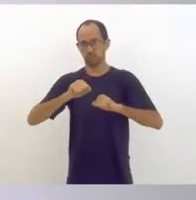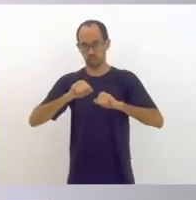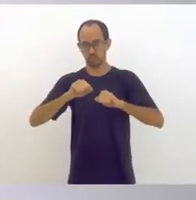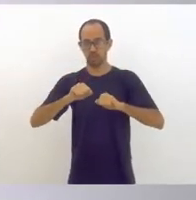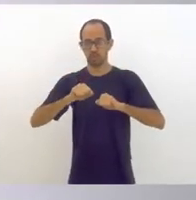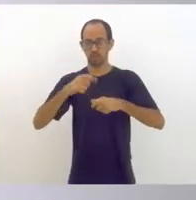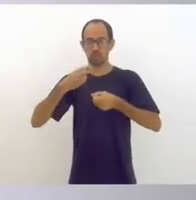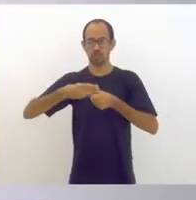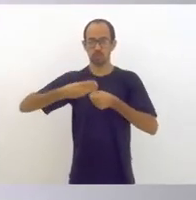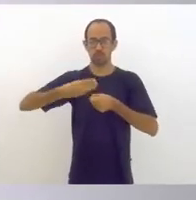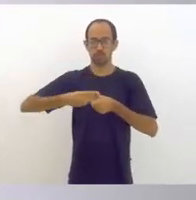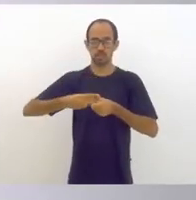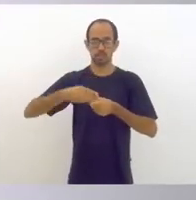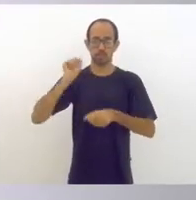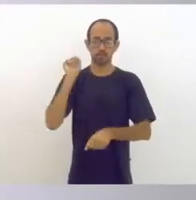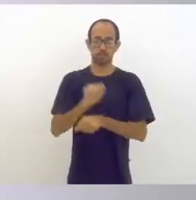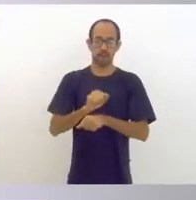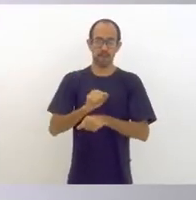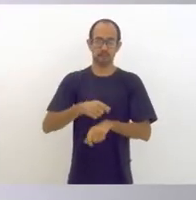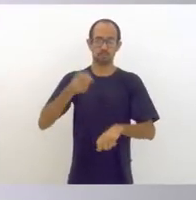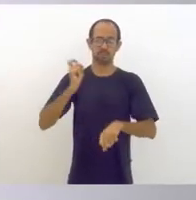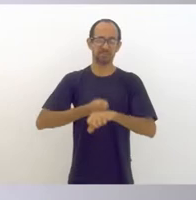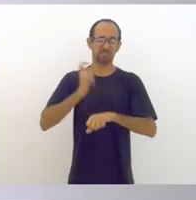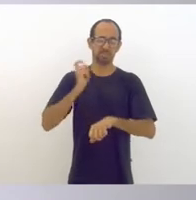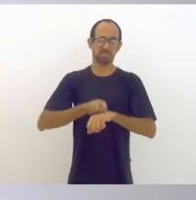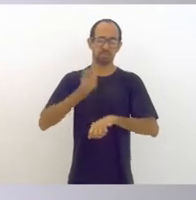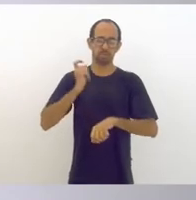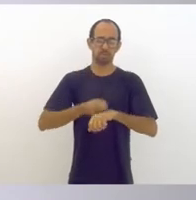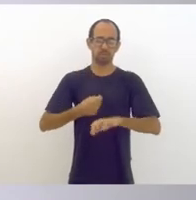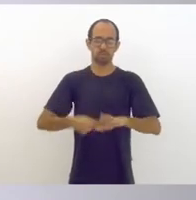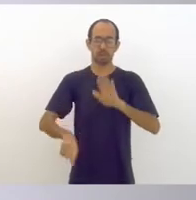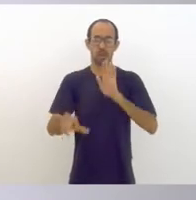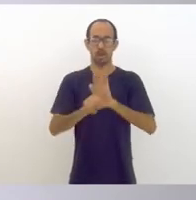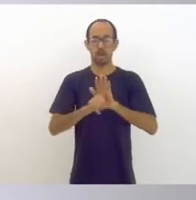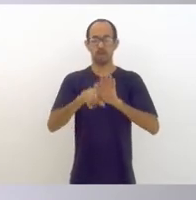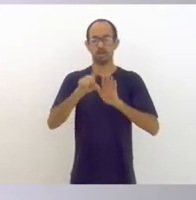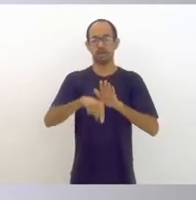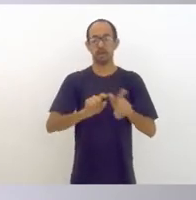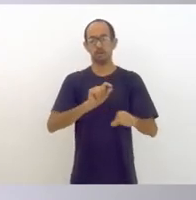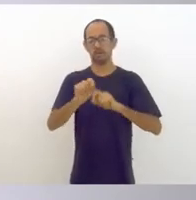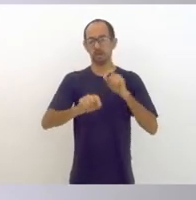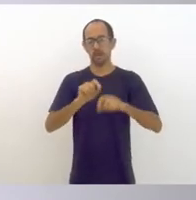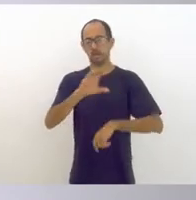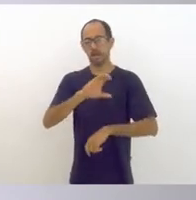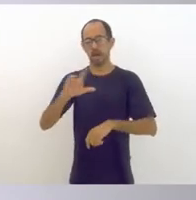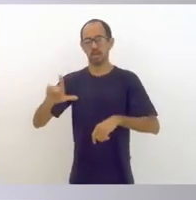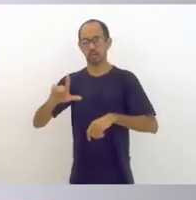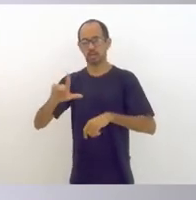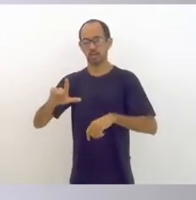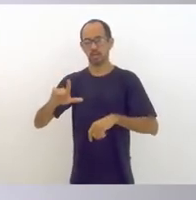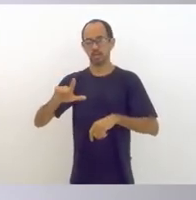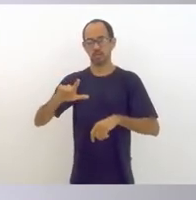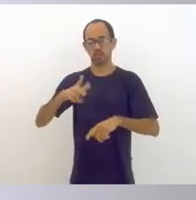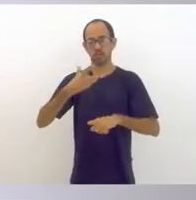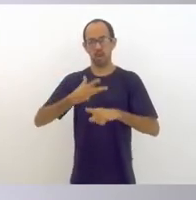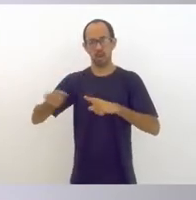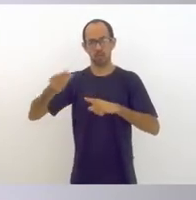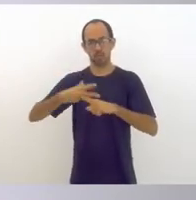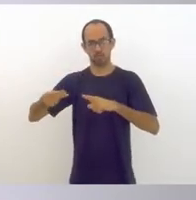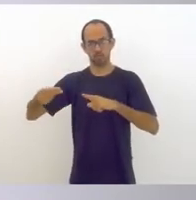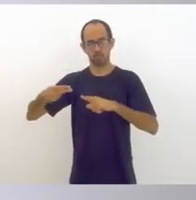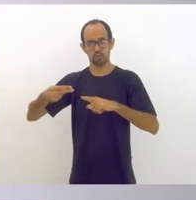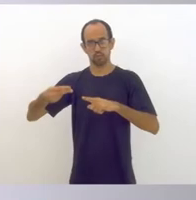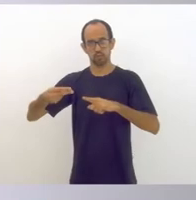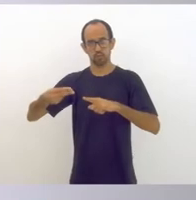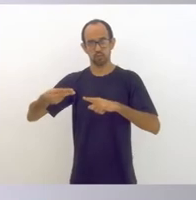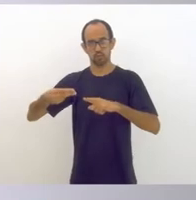um engessamento. E qual é esse engessamento? É a classificação de um refúgio. O refúgio, ele é compatível com